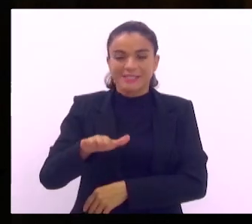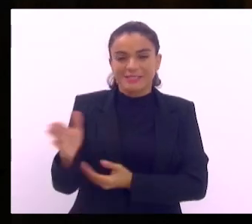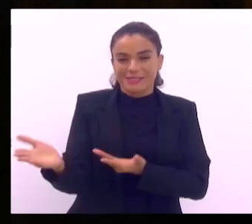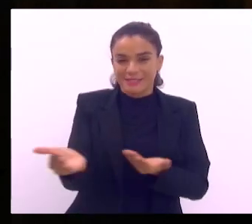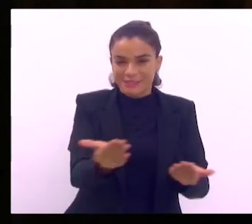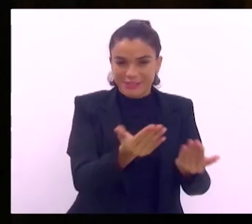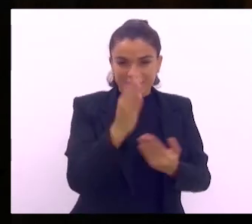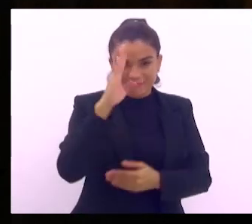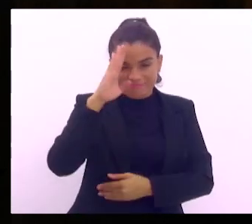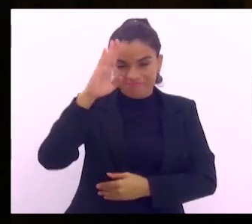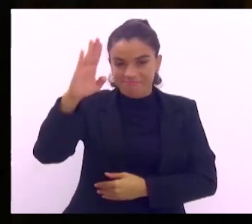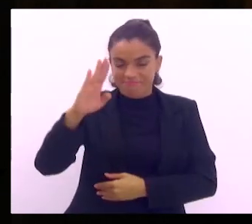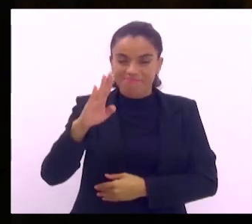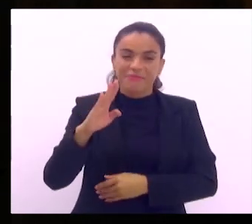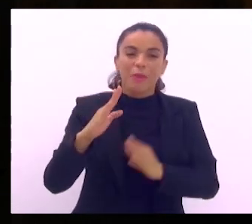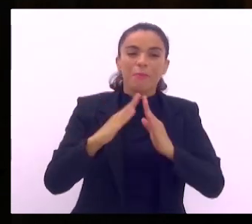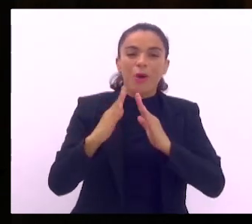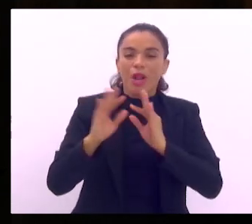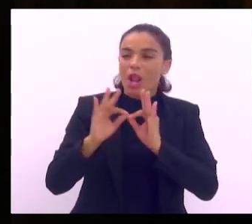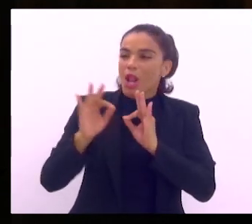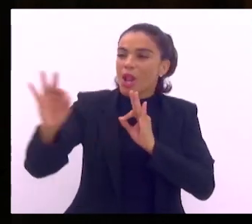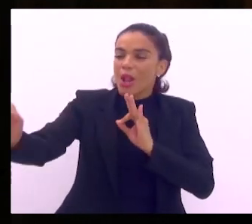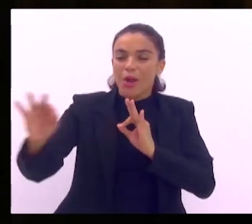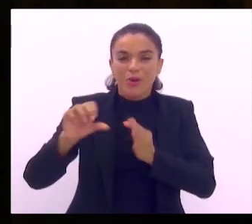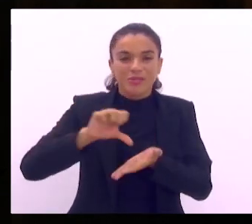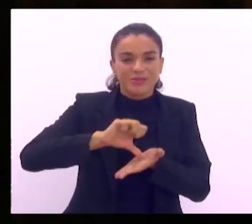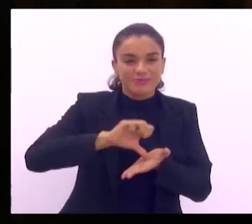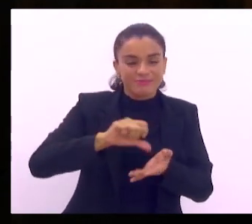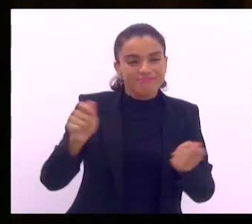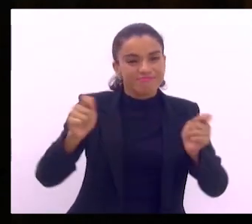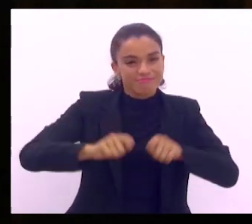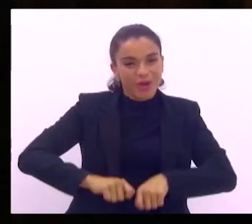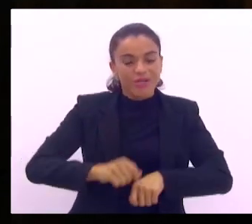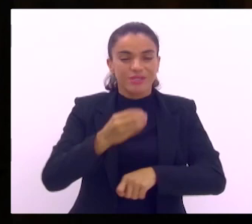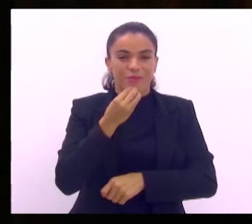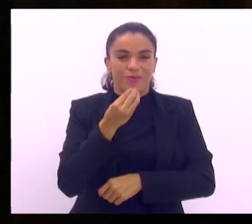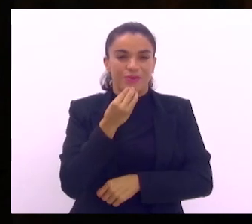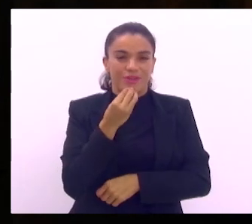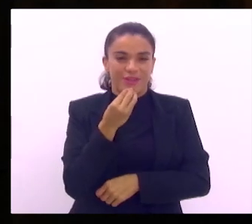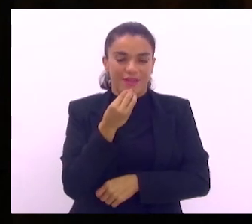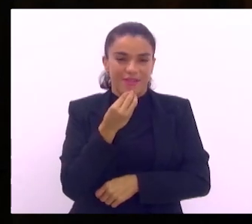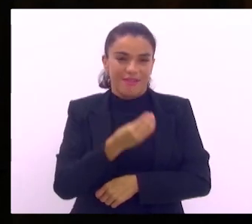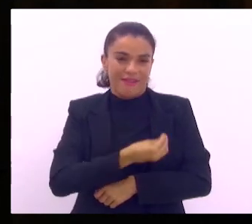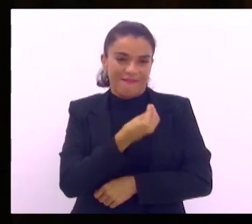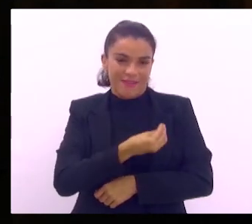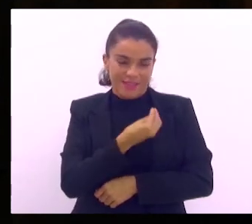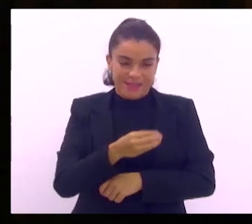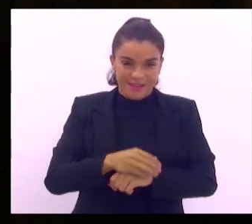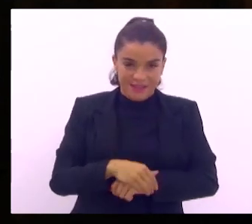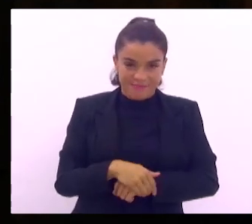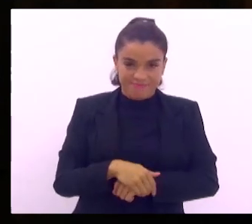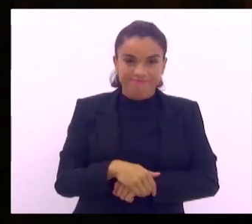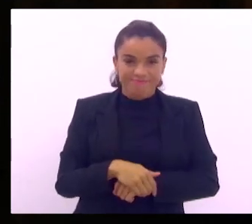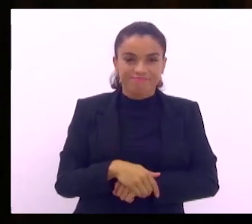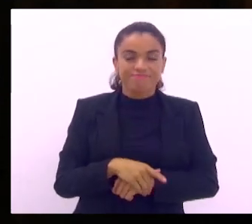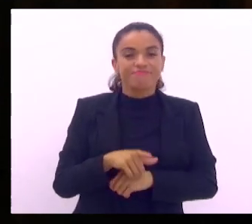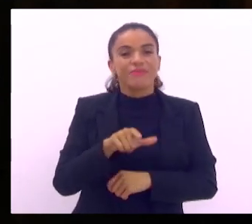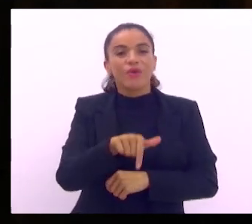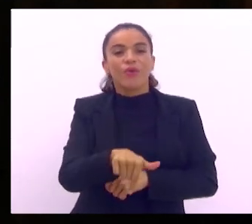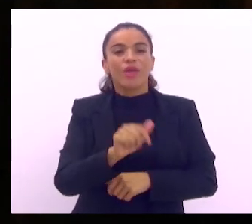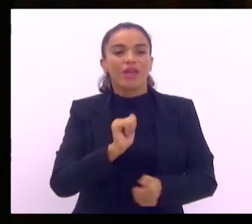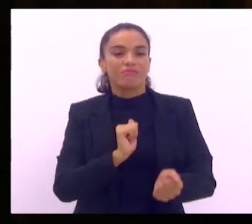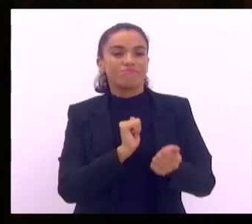jovens, principalmente das periferias, das comunidades, tenham uma oportunidade na vida forjada numa pista